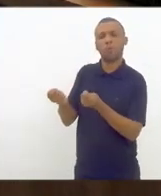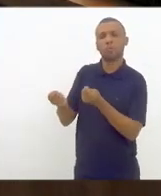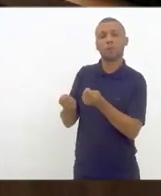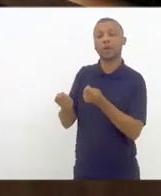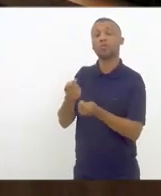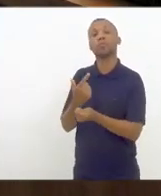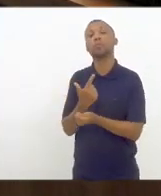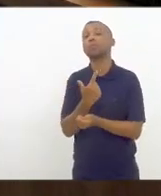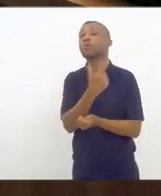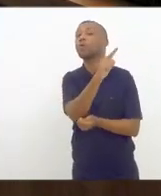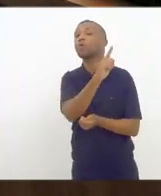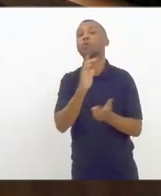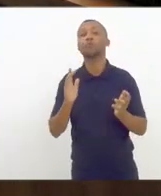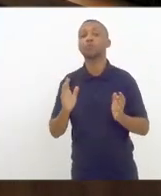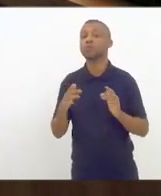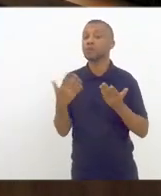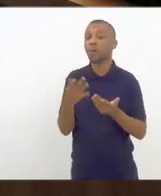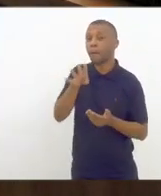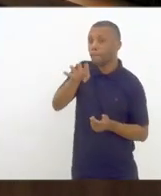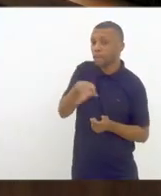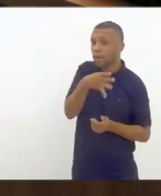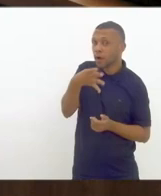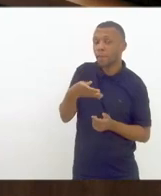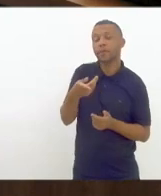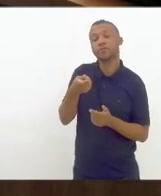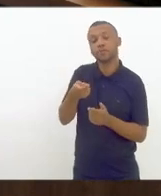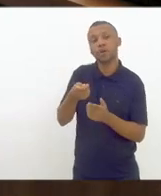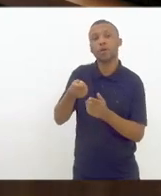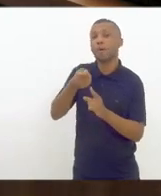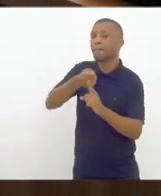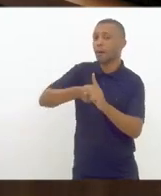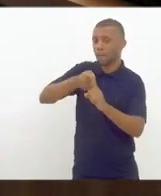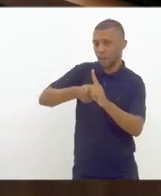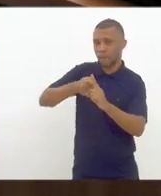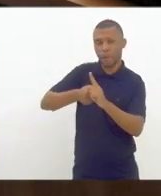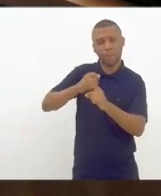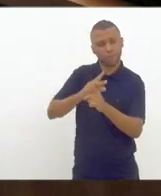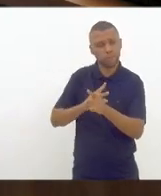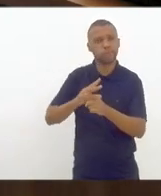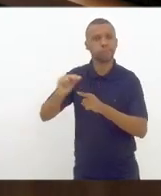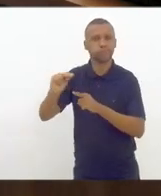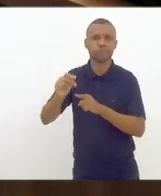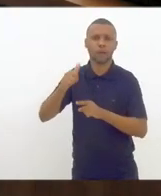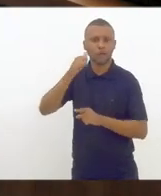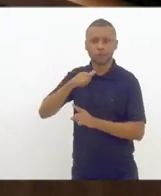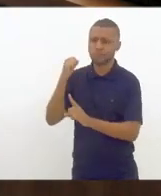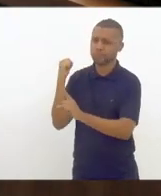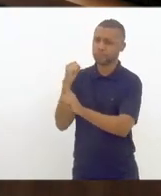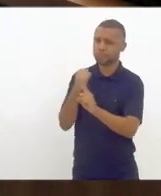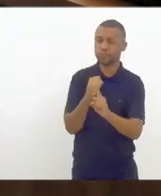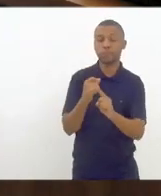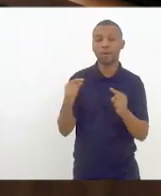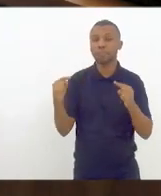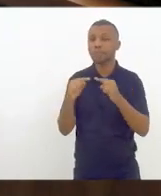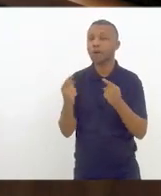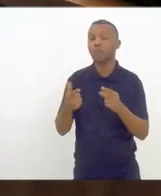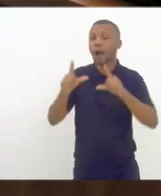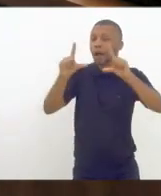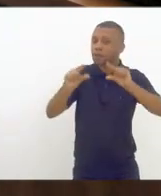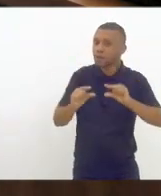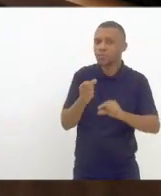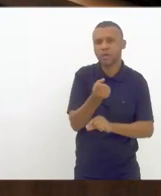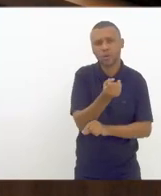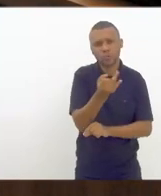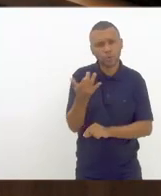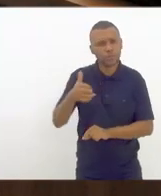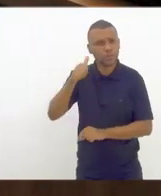outro. Então, um programa de combate ao feminicídio tem a ver com a redução dos índices de morte de mulher por crime de